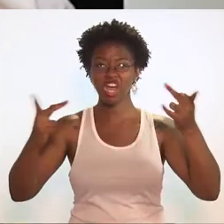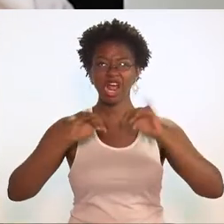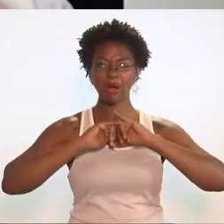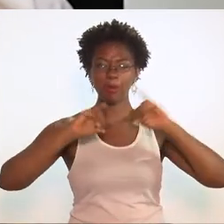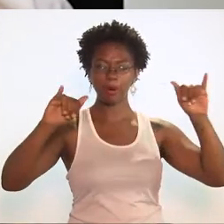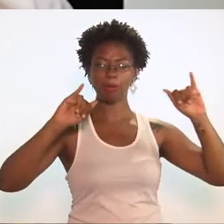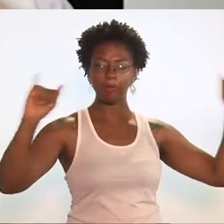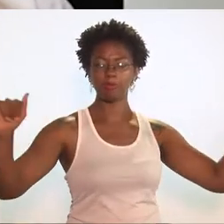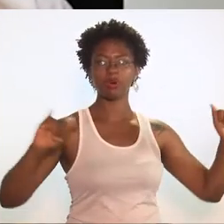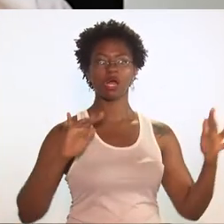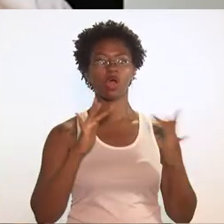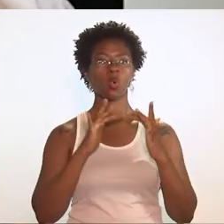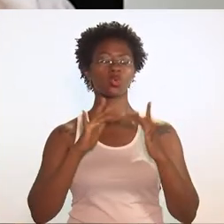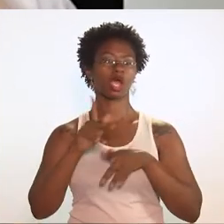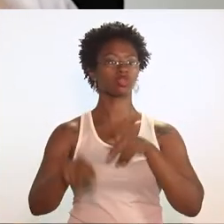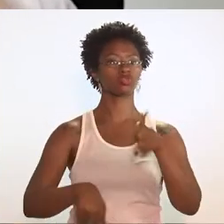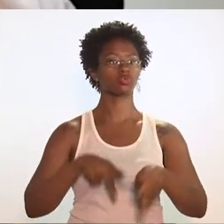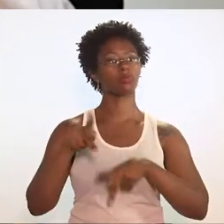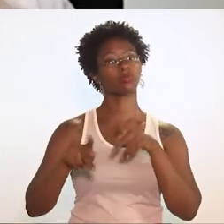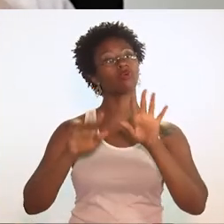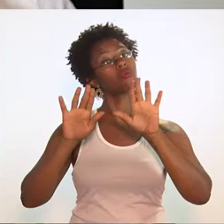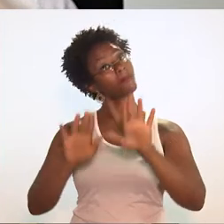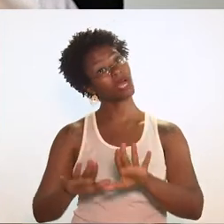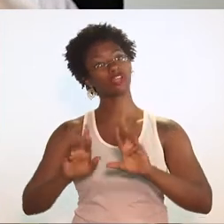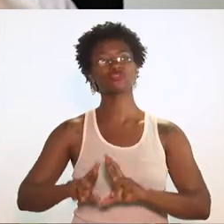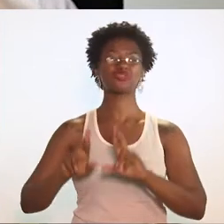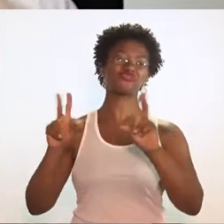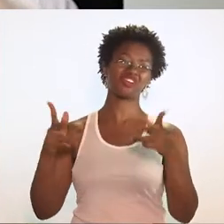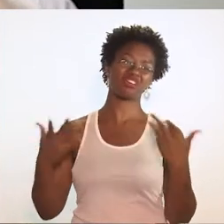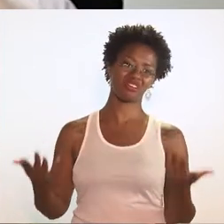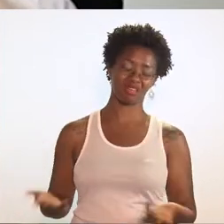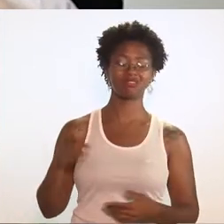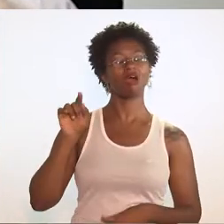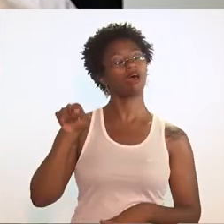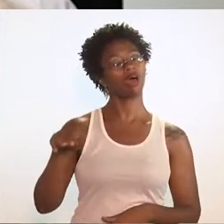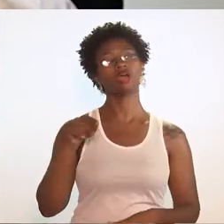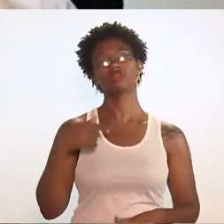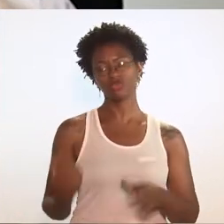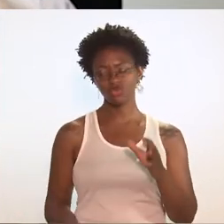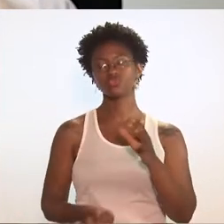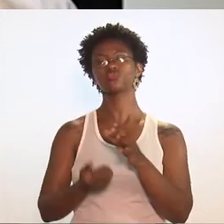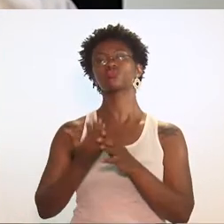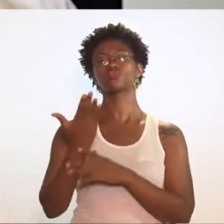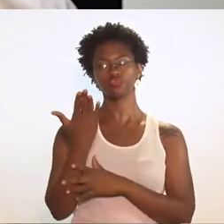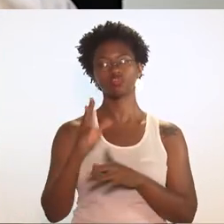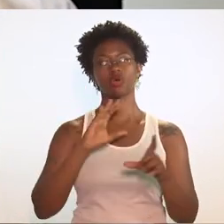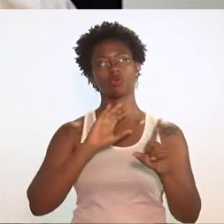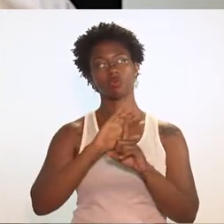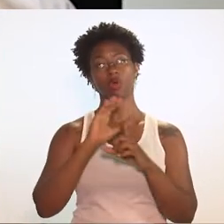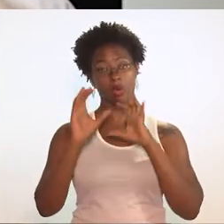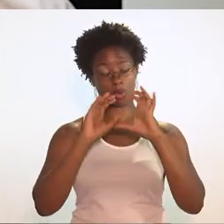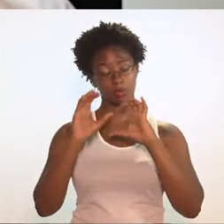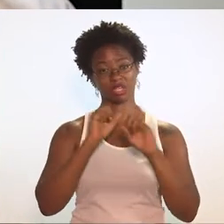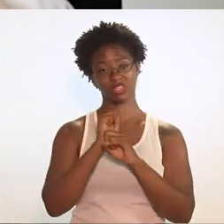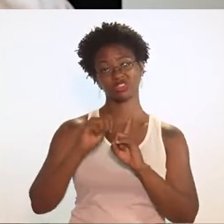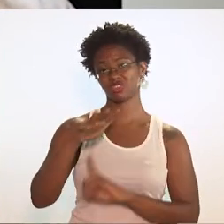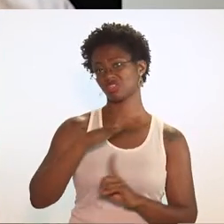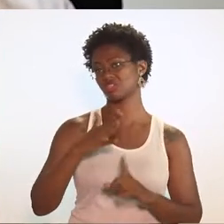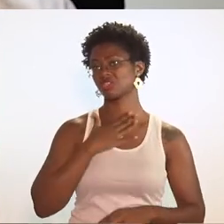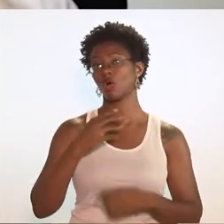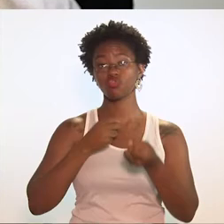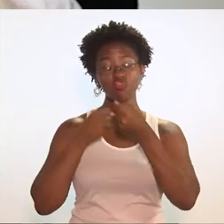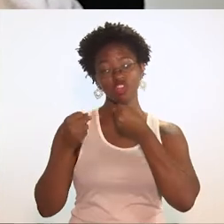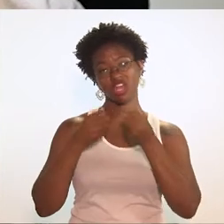falando para o povo, para uma população, mas de uma forma diferente. Então, foi aí que surge a